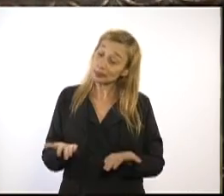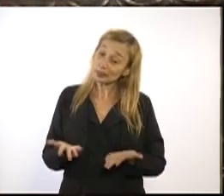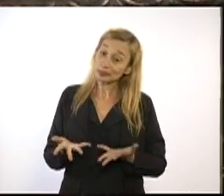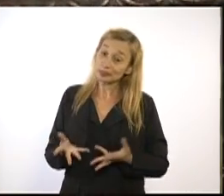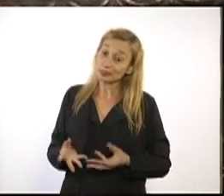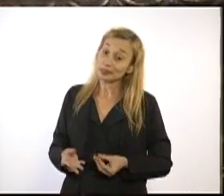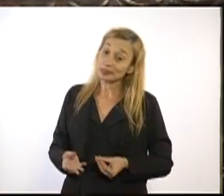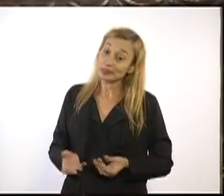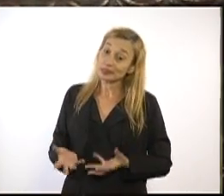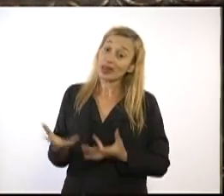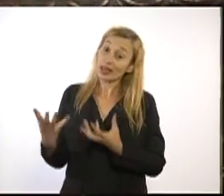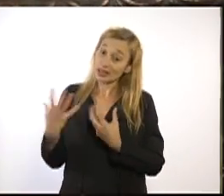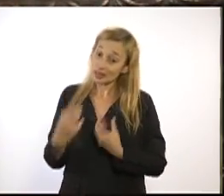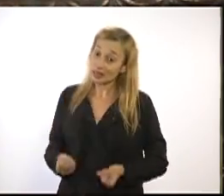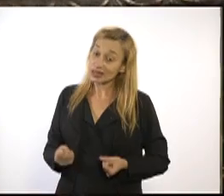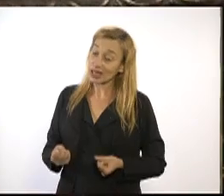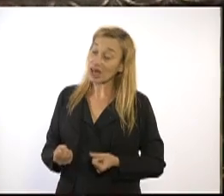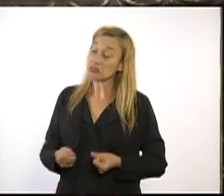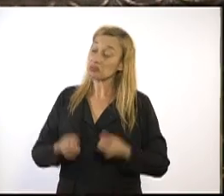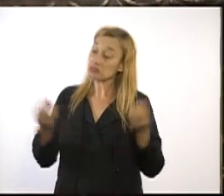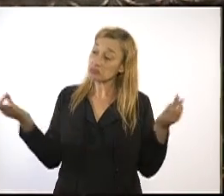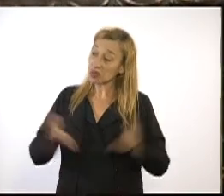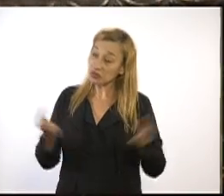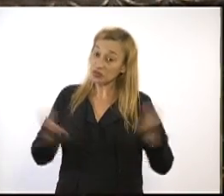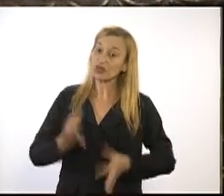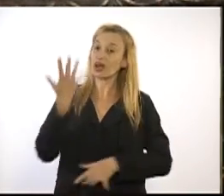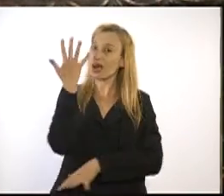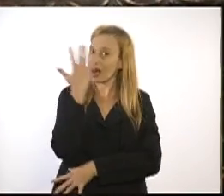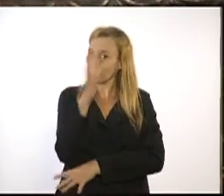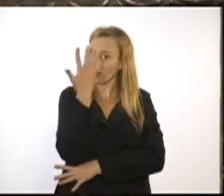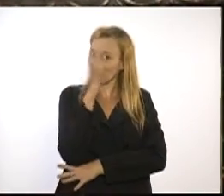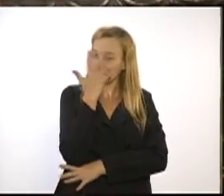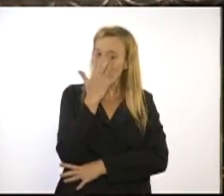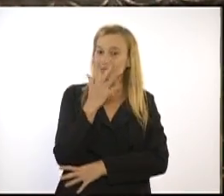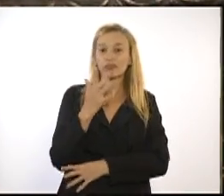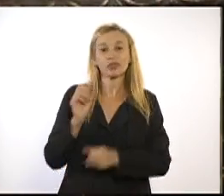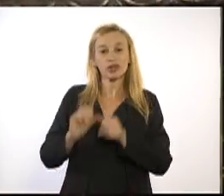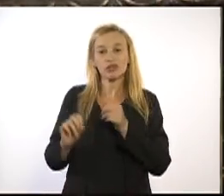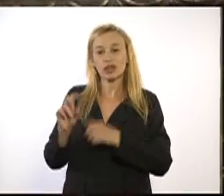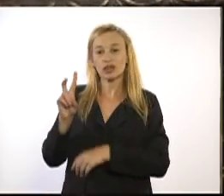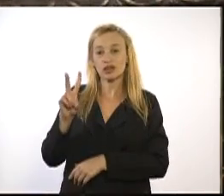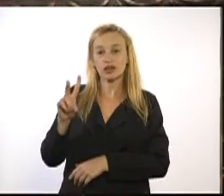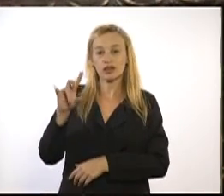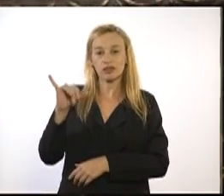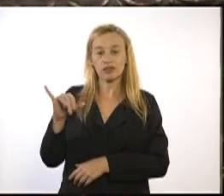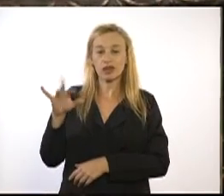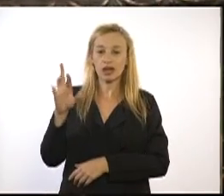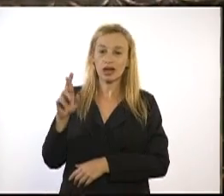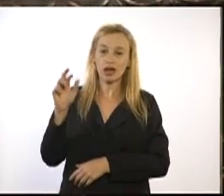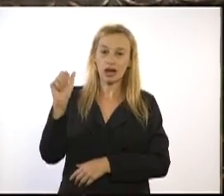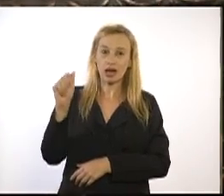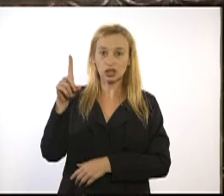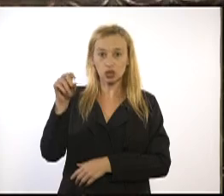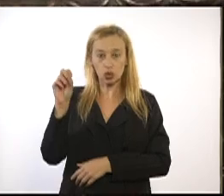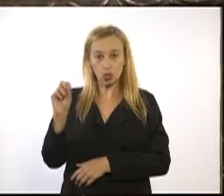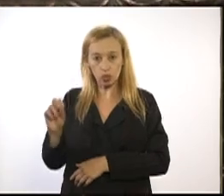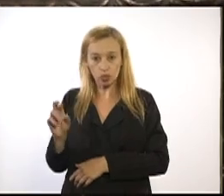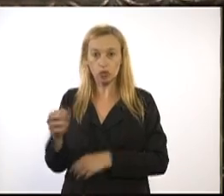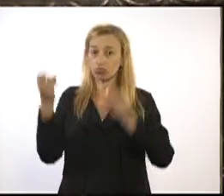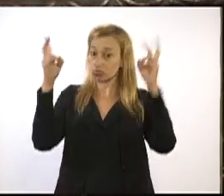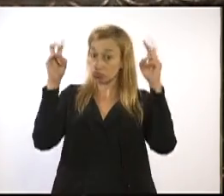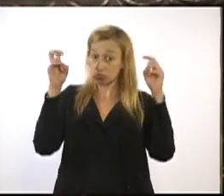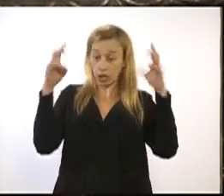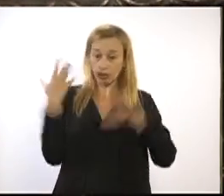ao excelente carnaval que fez a Viradouro, com um tema, com um enredo